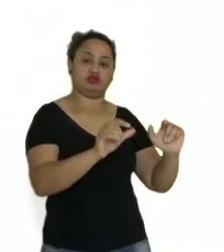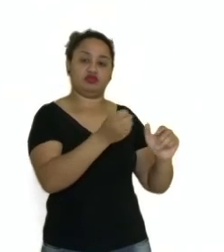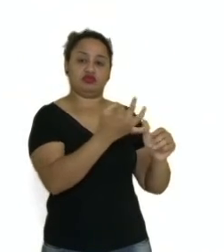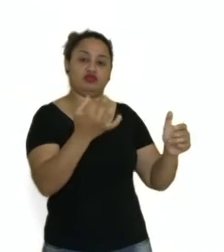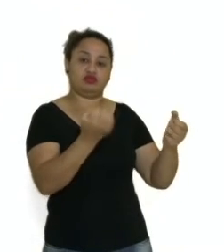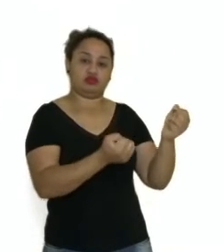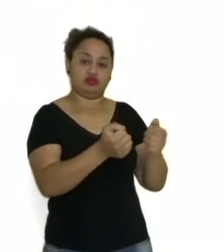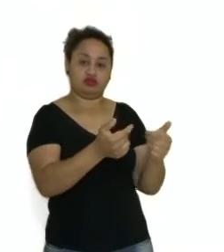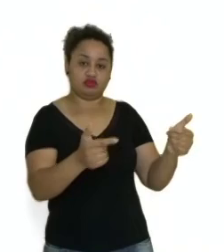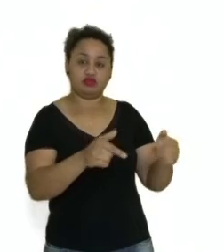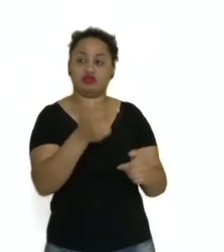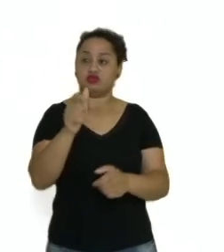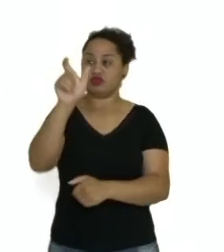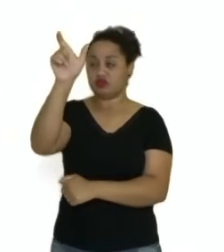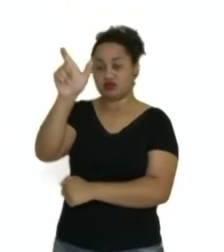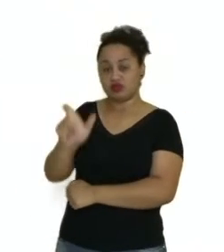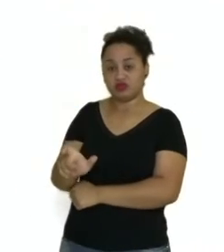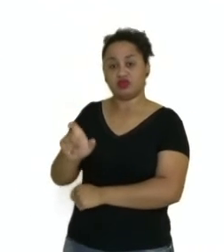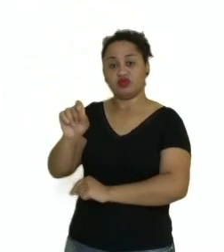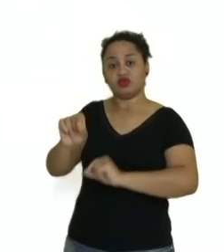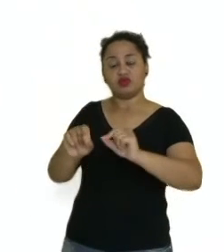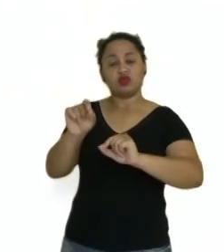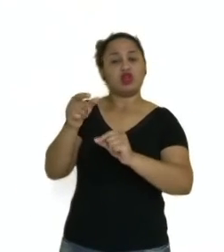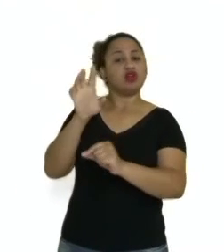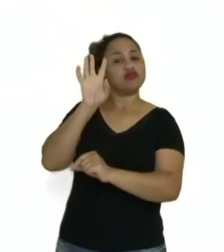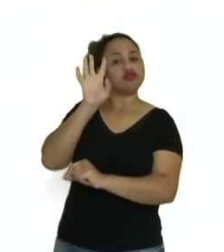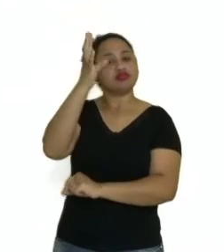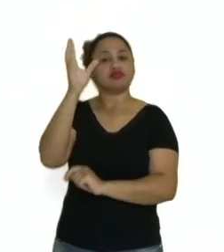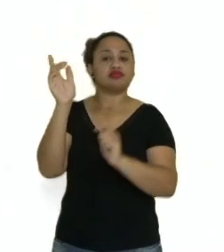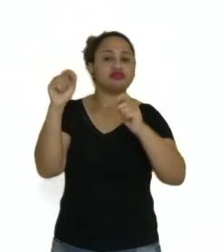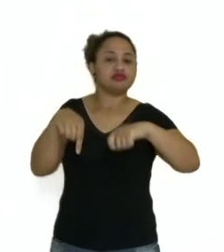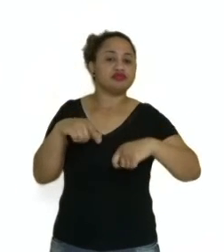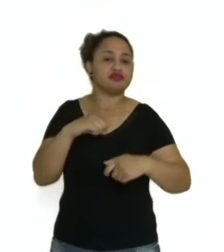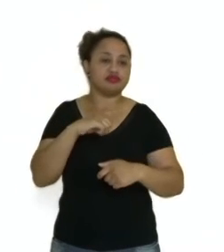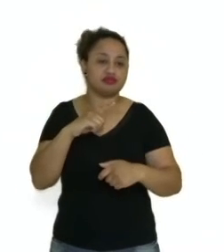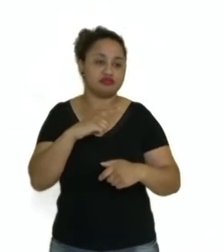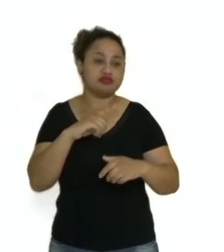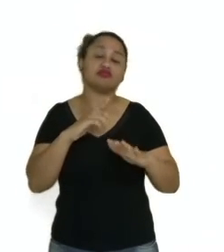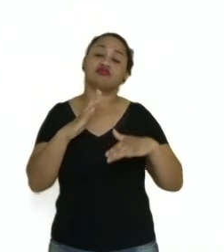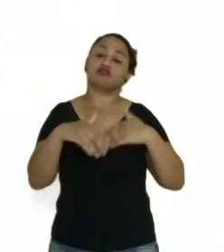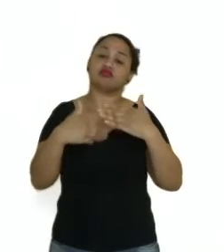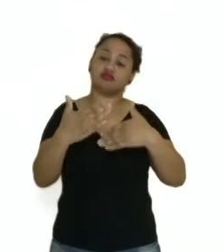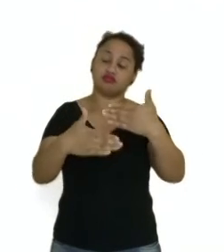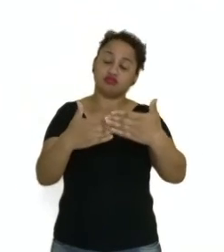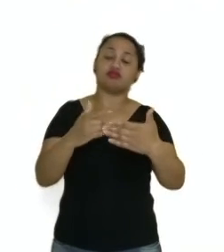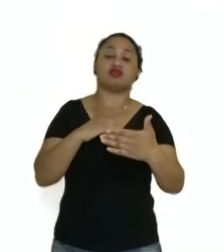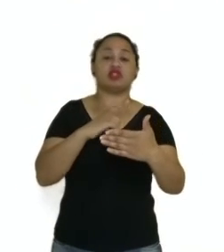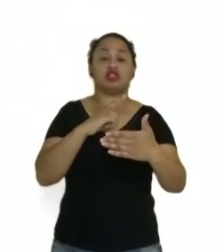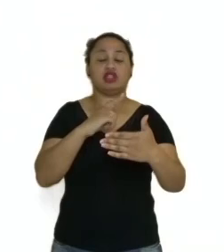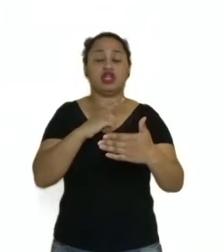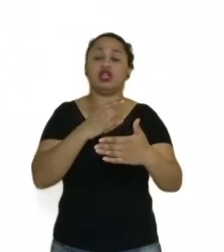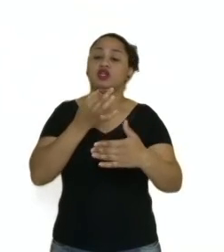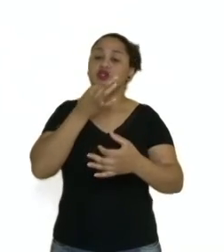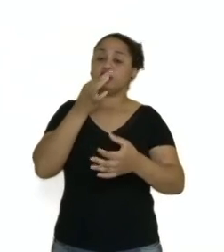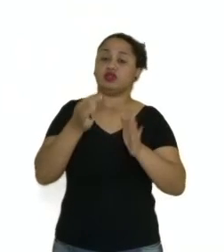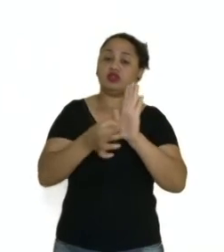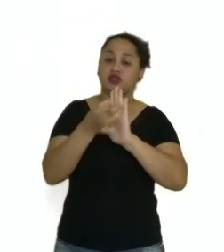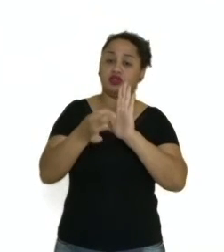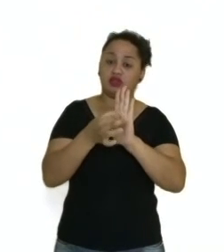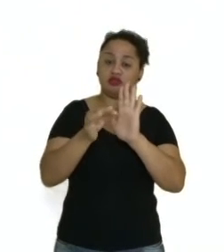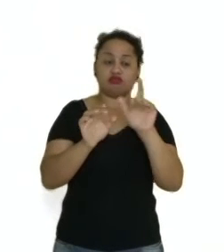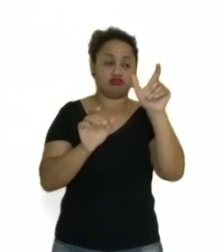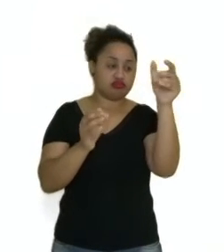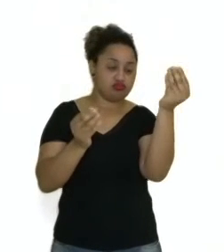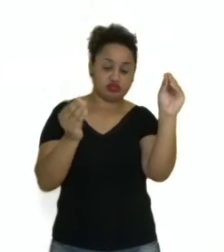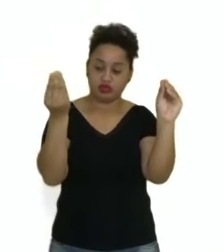frota e na outra, as soluções possíveis. E à medida que forem surgindo os argumentos, preencham as